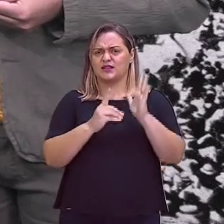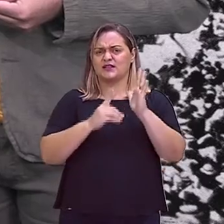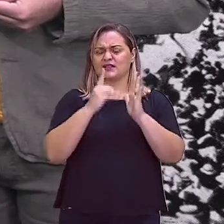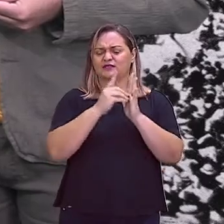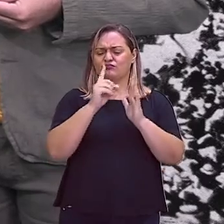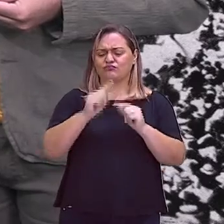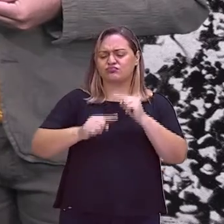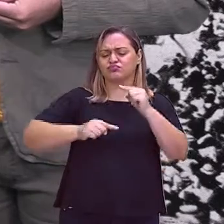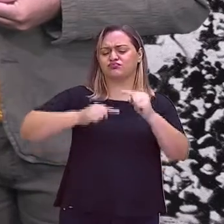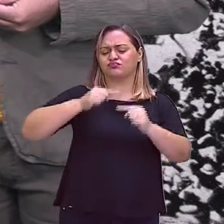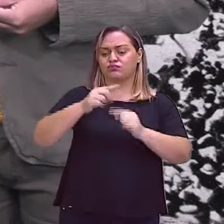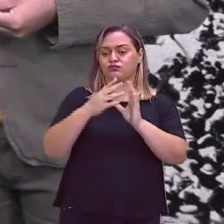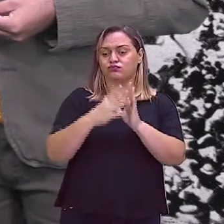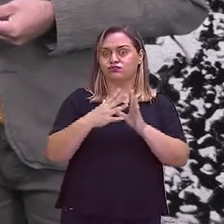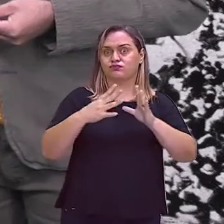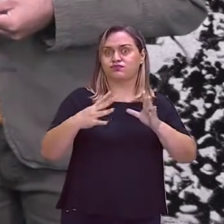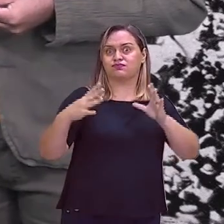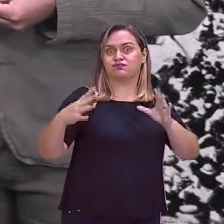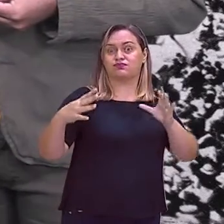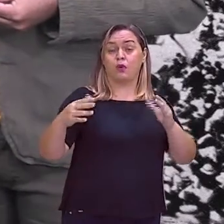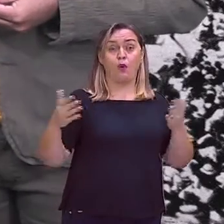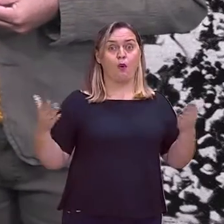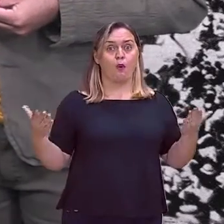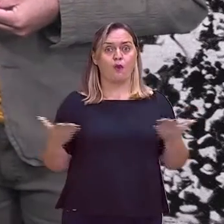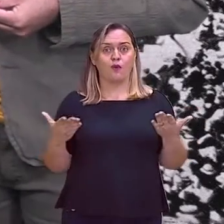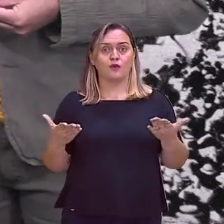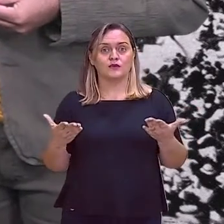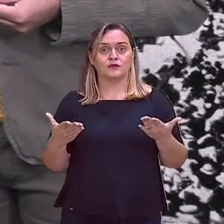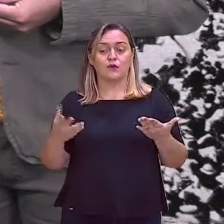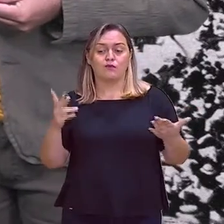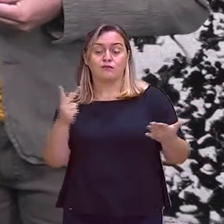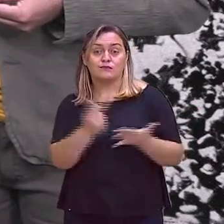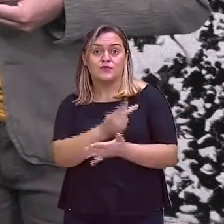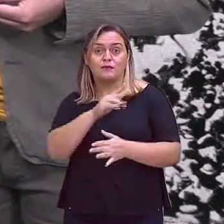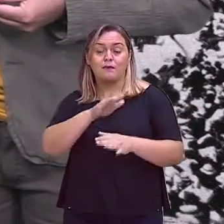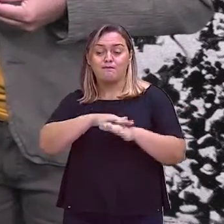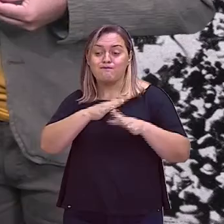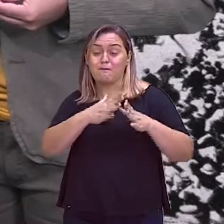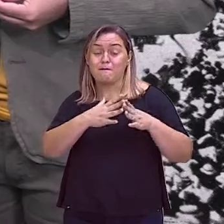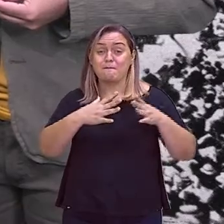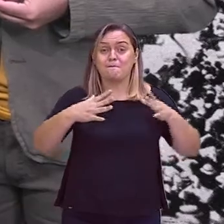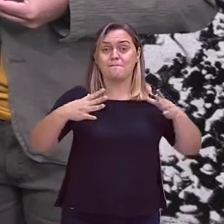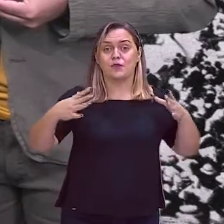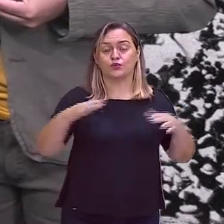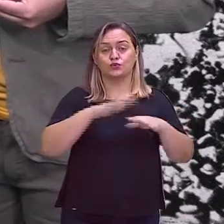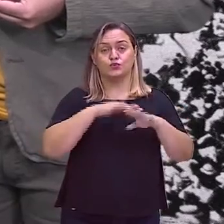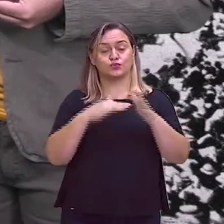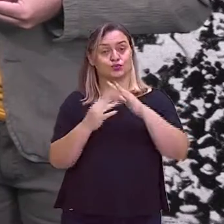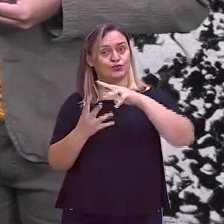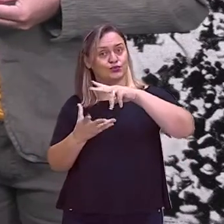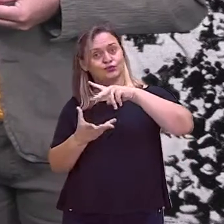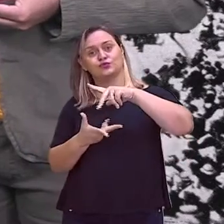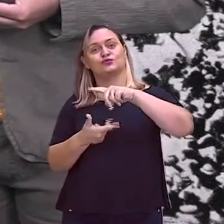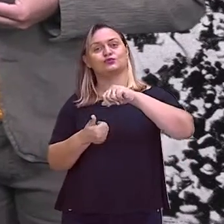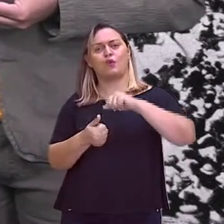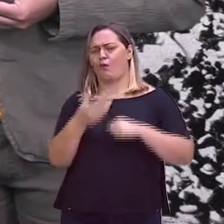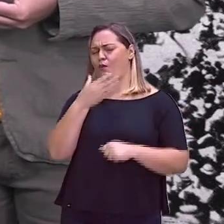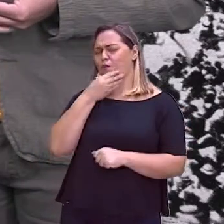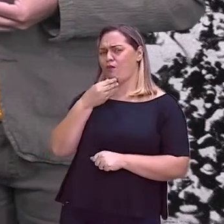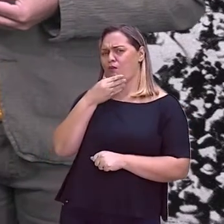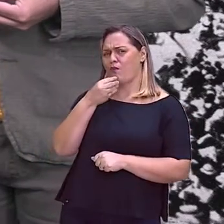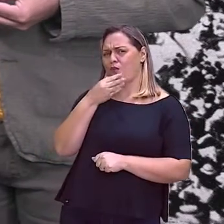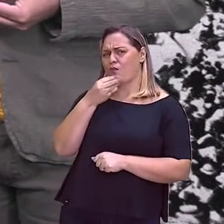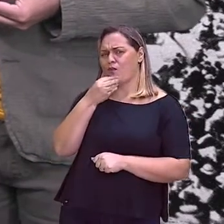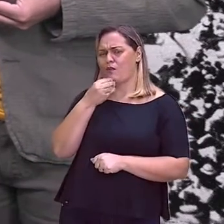décadas, até se tornar o maior evento da humanidade. O Barão de Coubertin adotou um lema que se